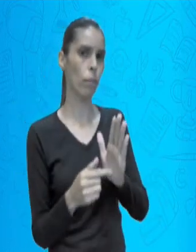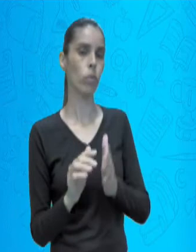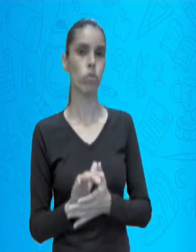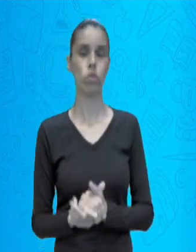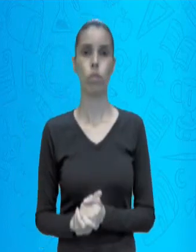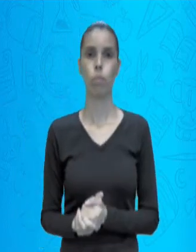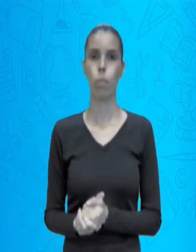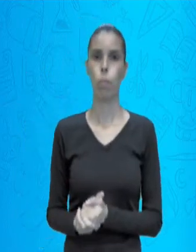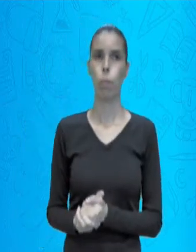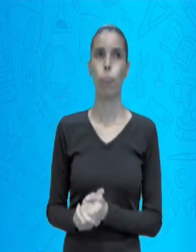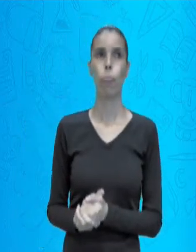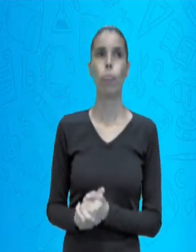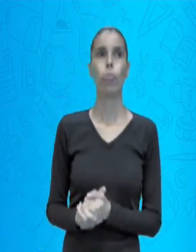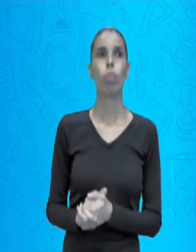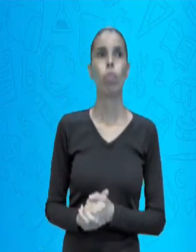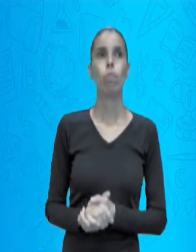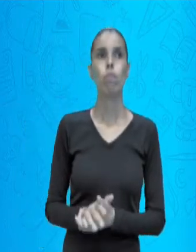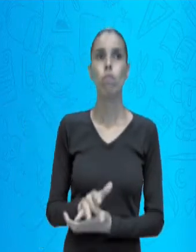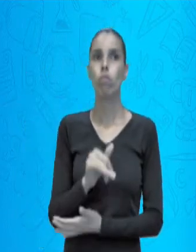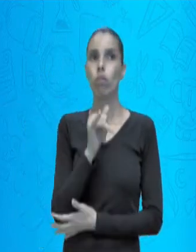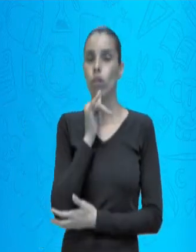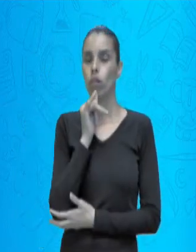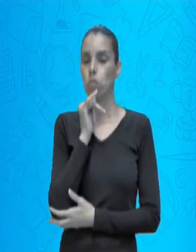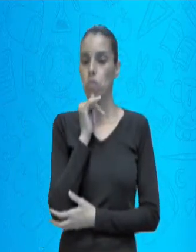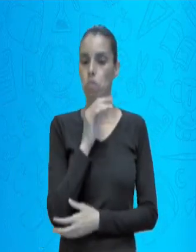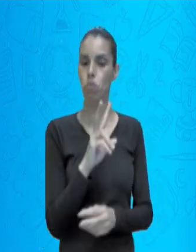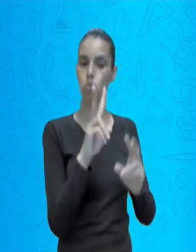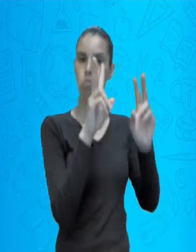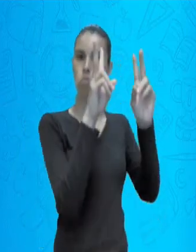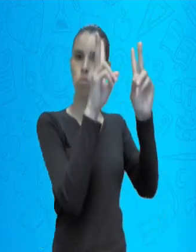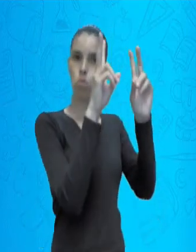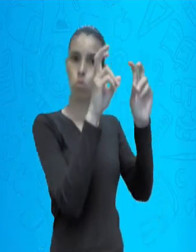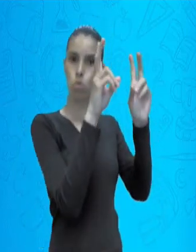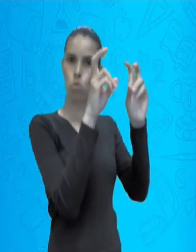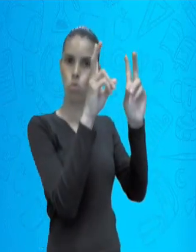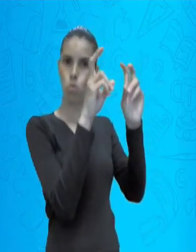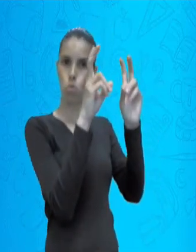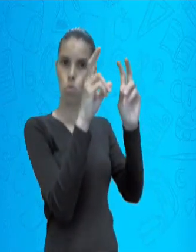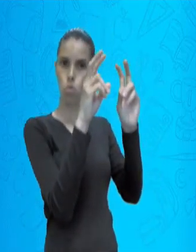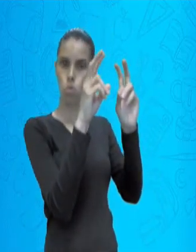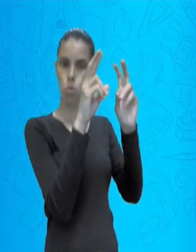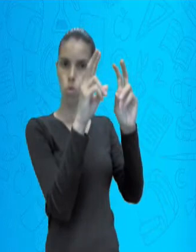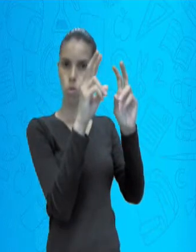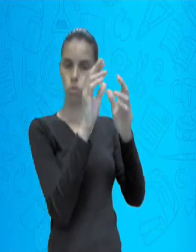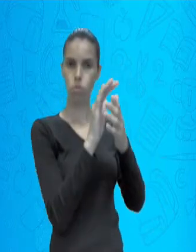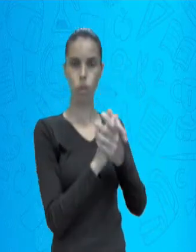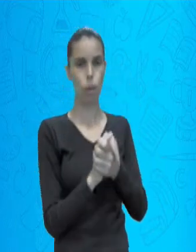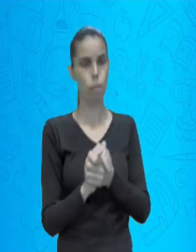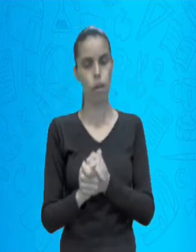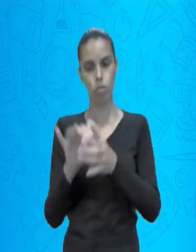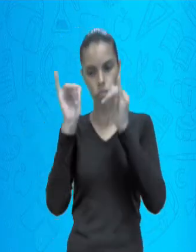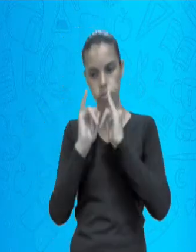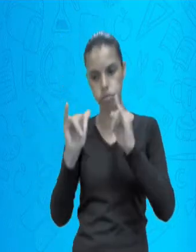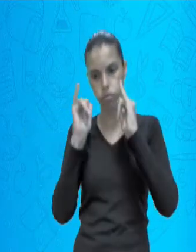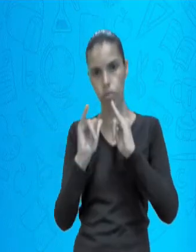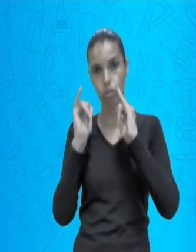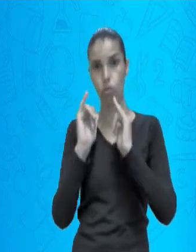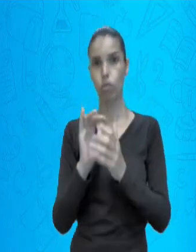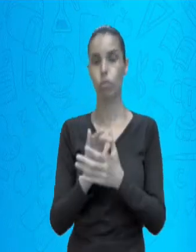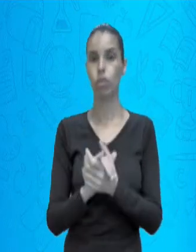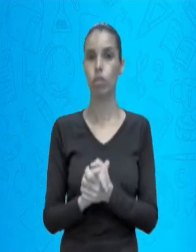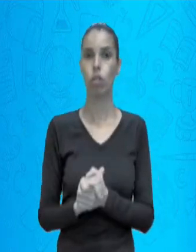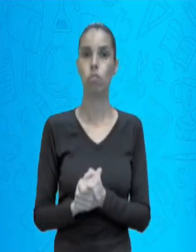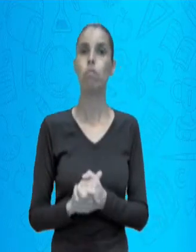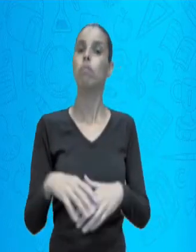aqui. Título somente com o nome da pessoa. Na plataforma